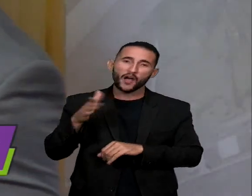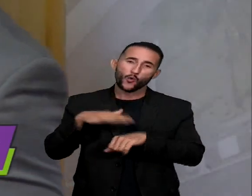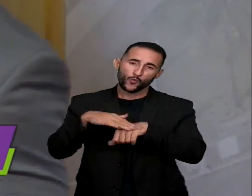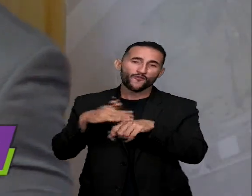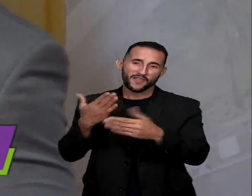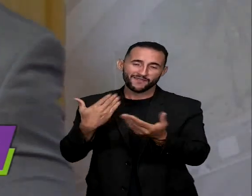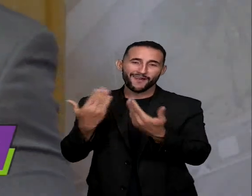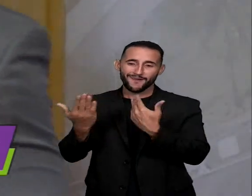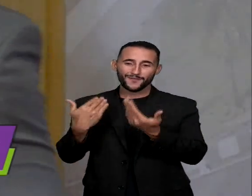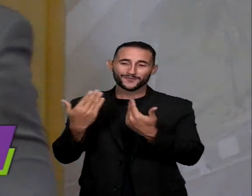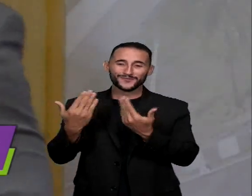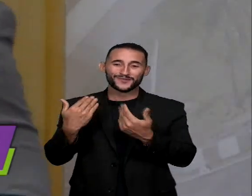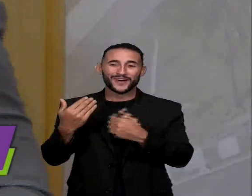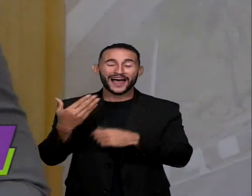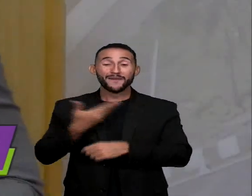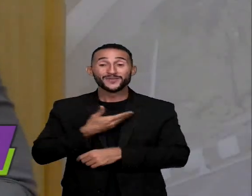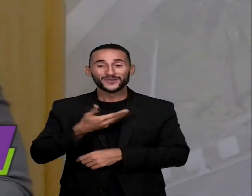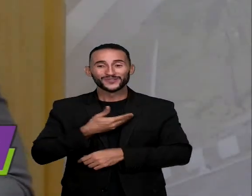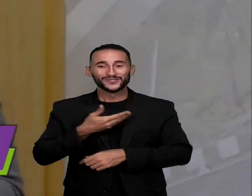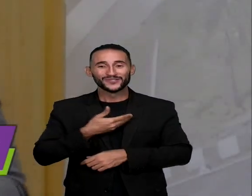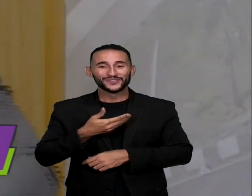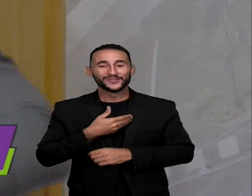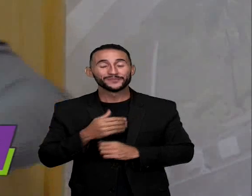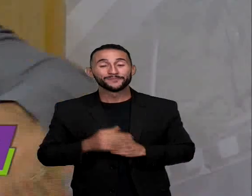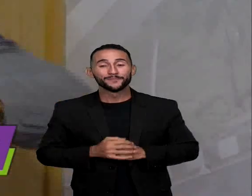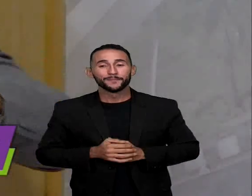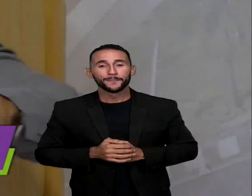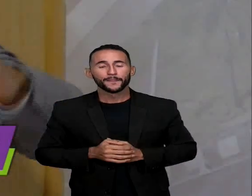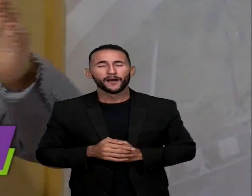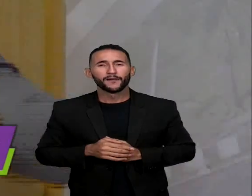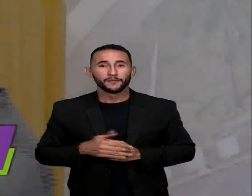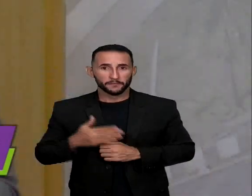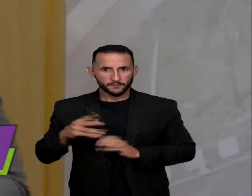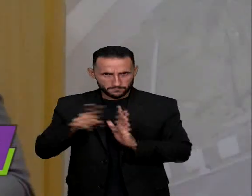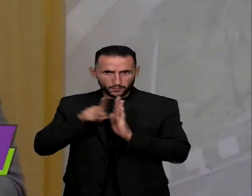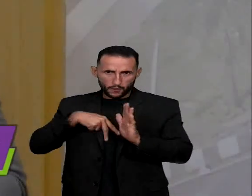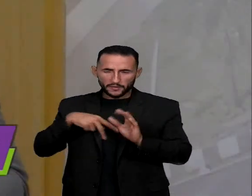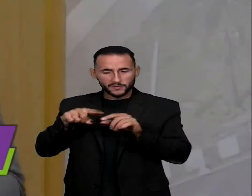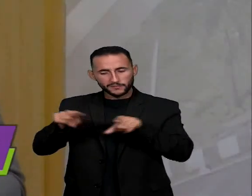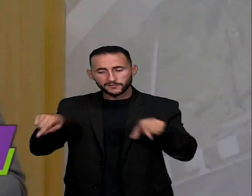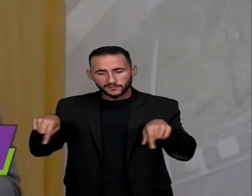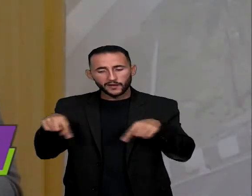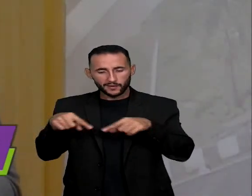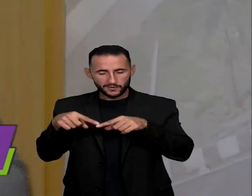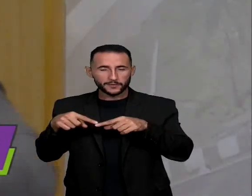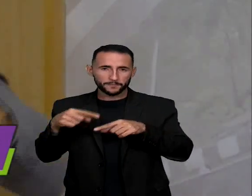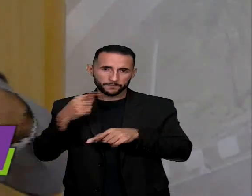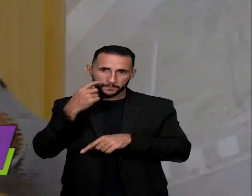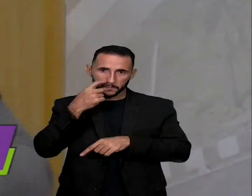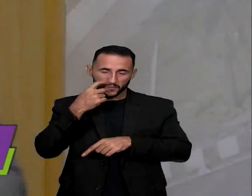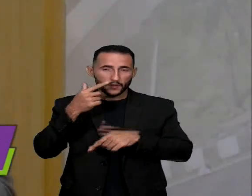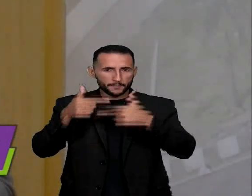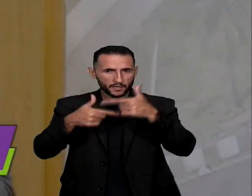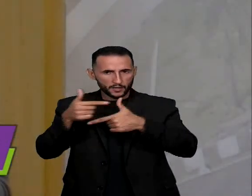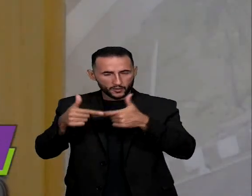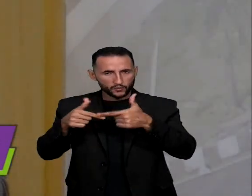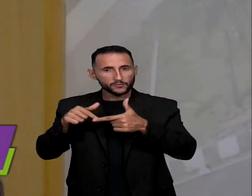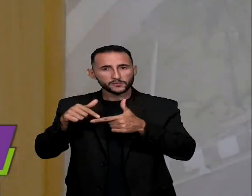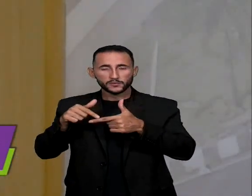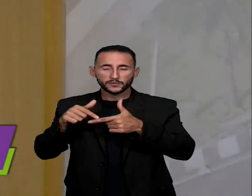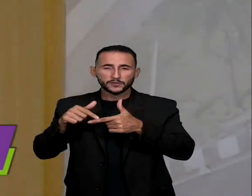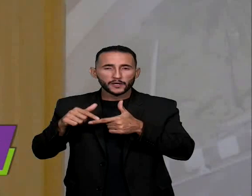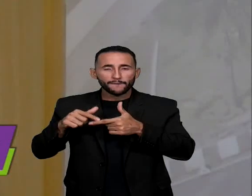com os meus amigos hoje ali na na minha sala trabalhando nesse projeto já